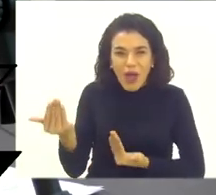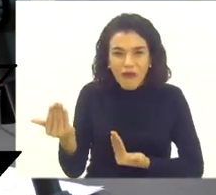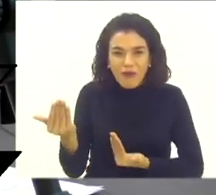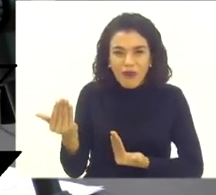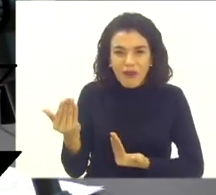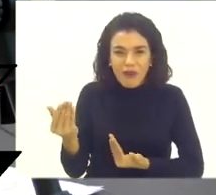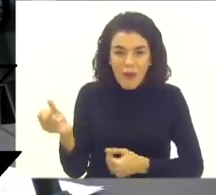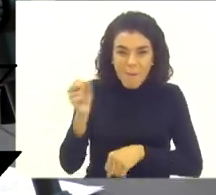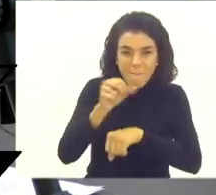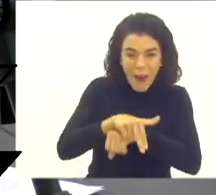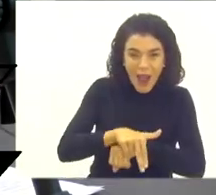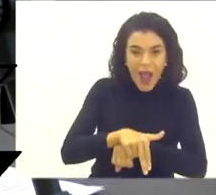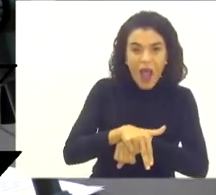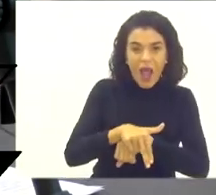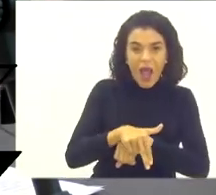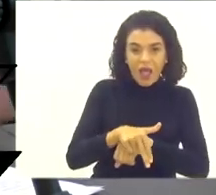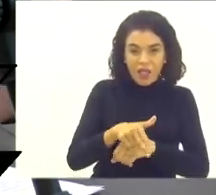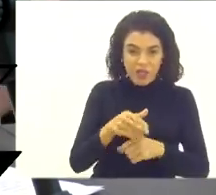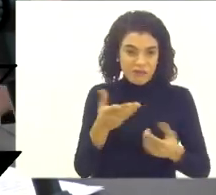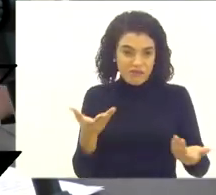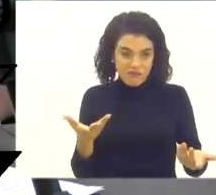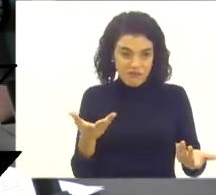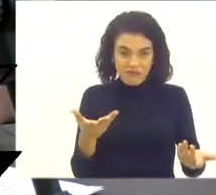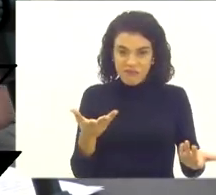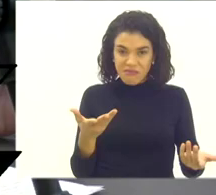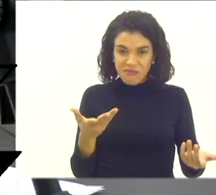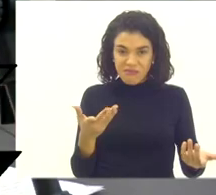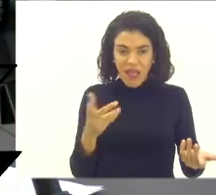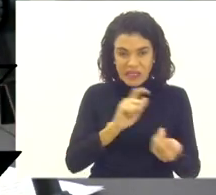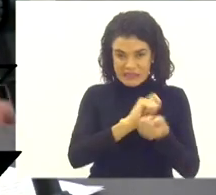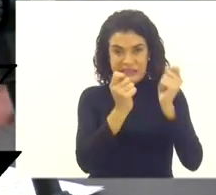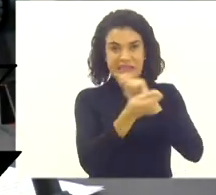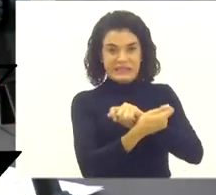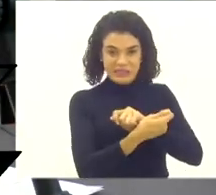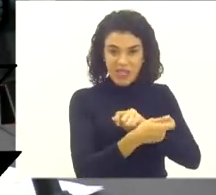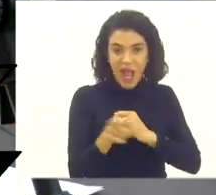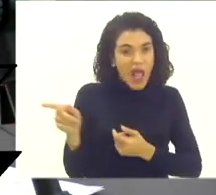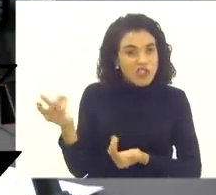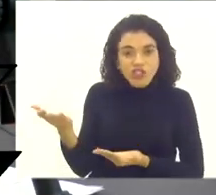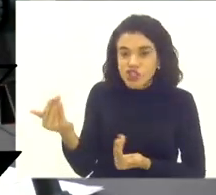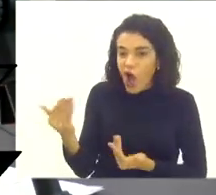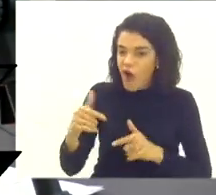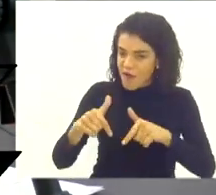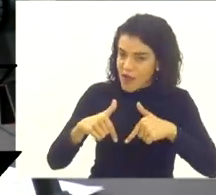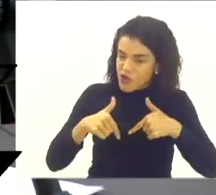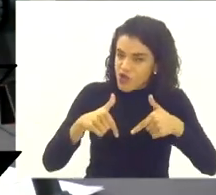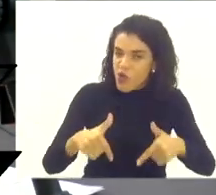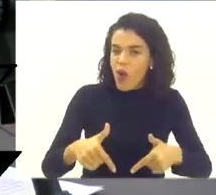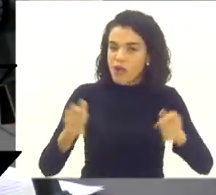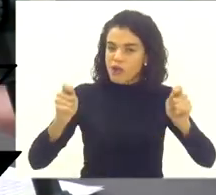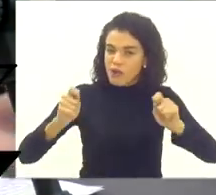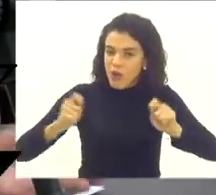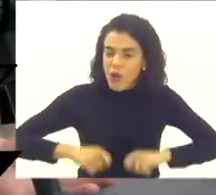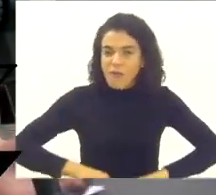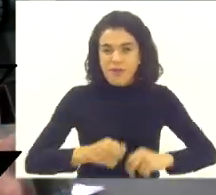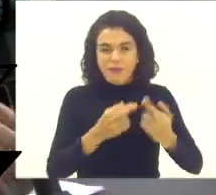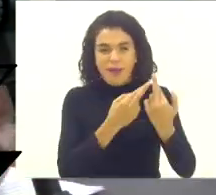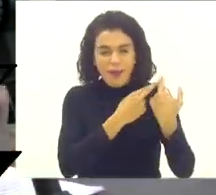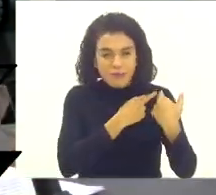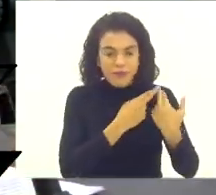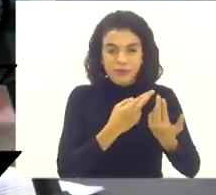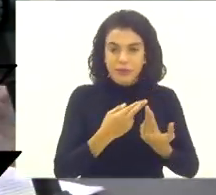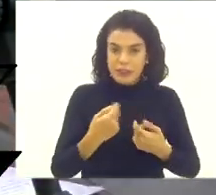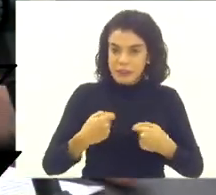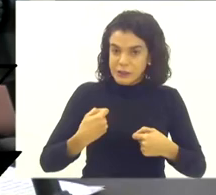um jovem que chega aqui e se enquadra Deixa de ser jovem né E ela é jovem atuante competente e a gente